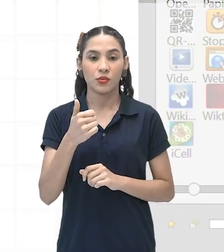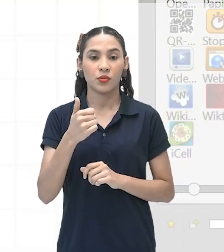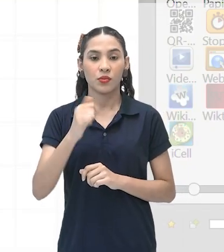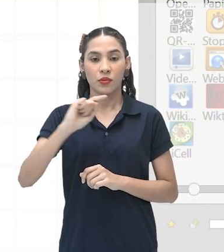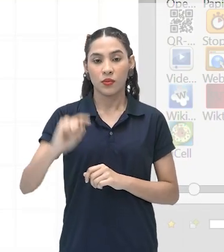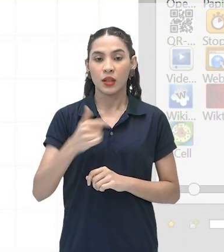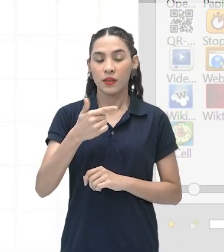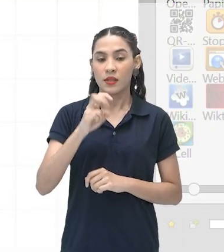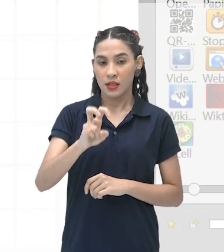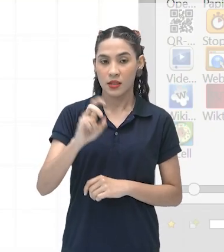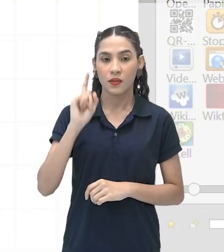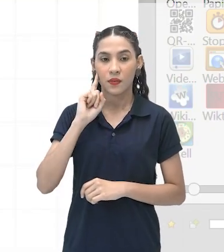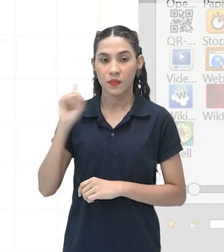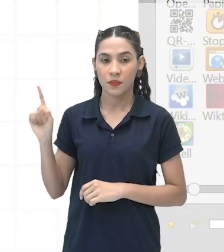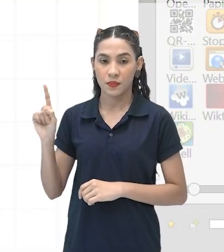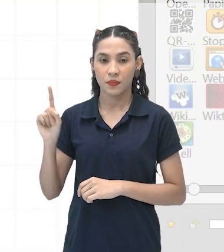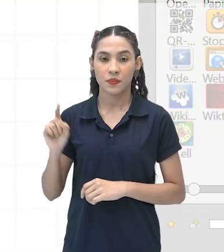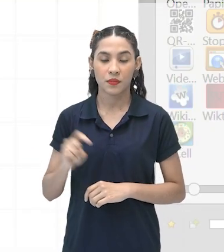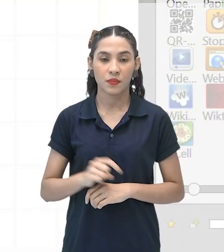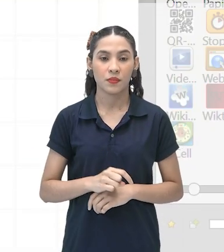obter R$